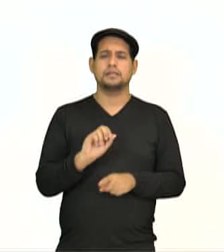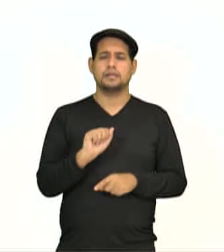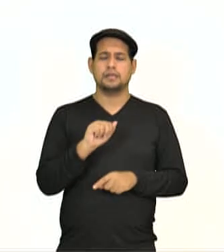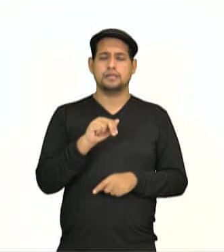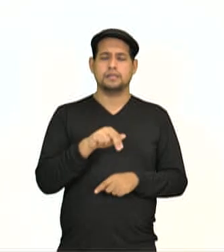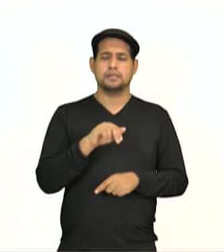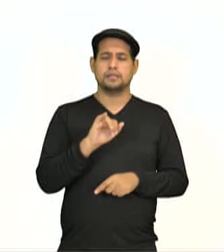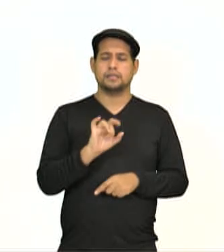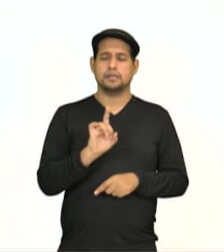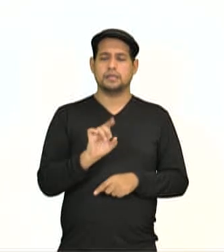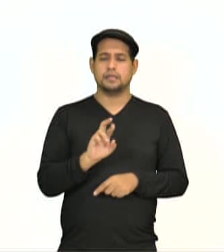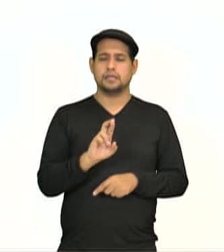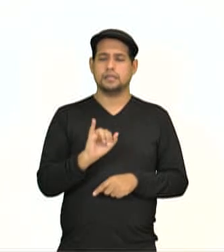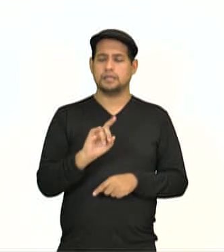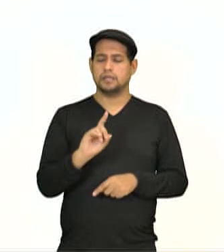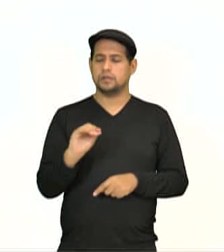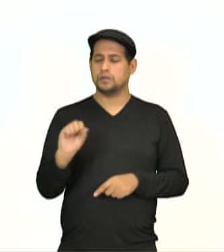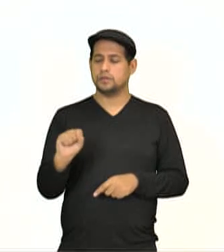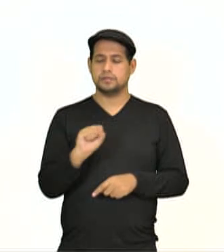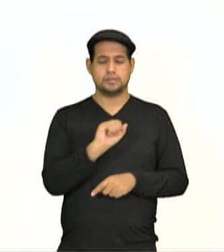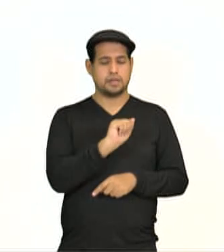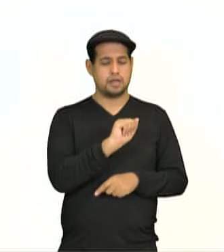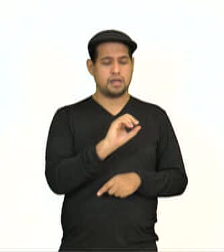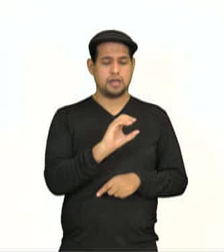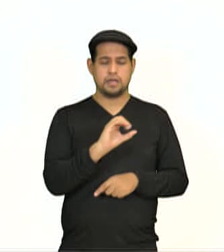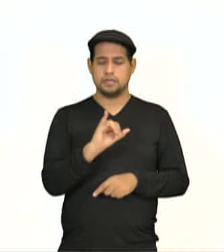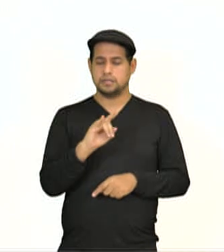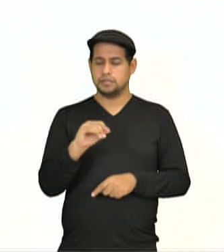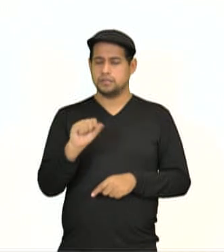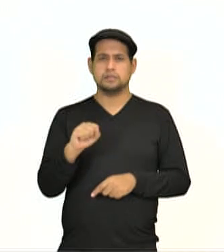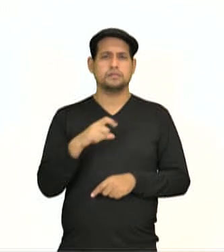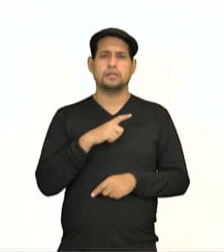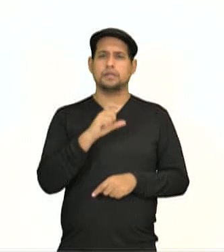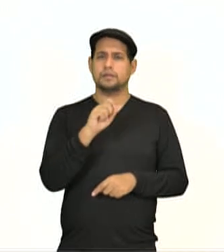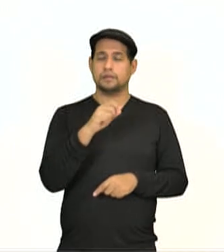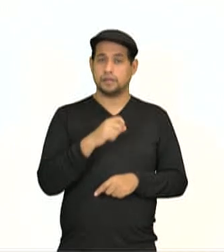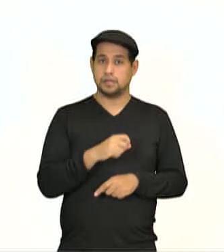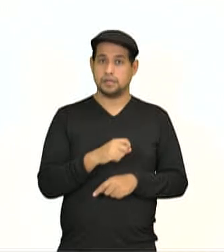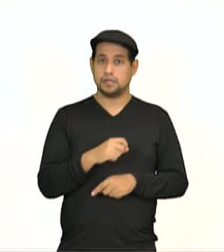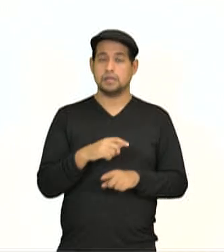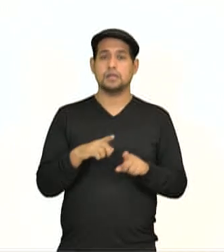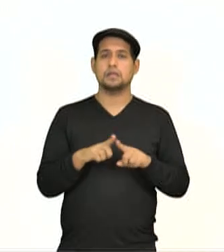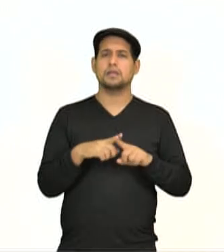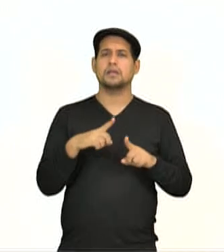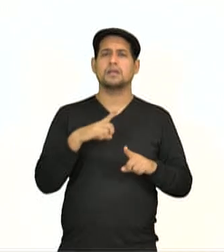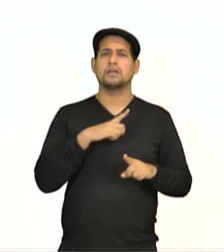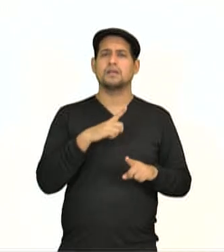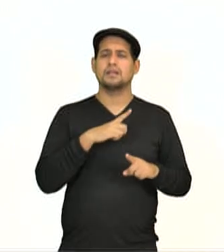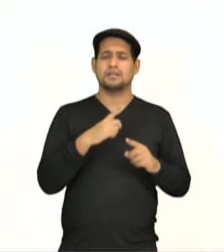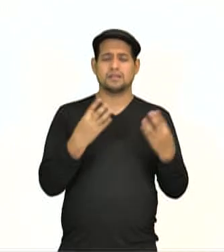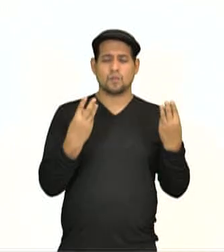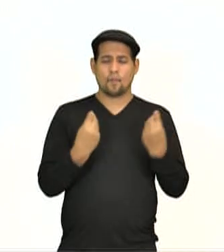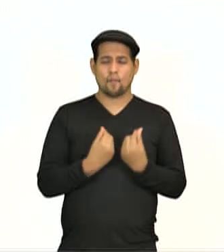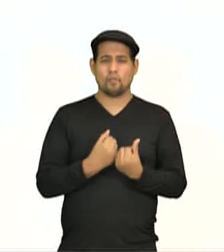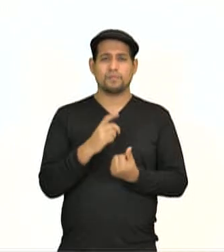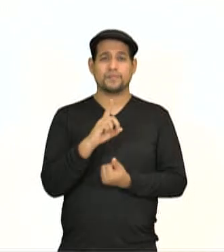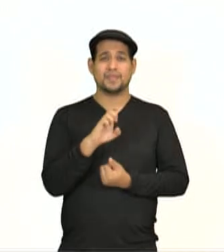anidridos ácidos? Os anidridos são substâncias obtidas pela desidratação.